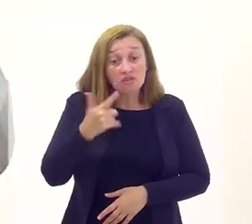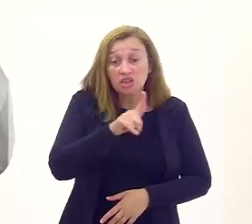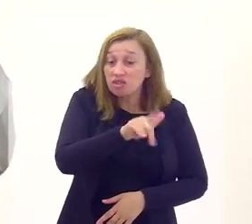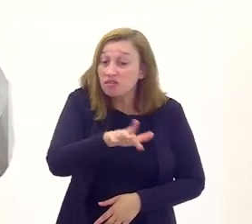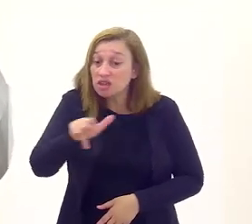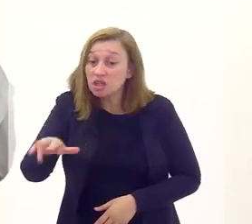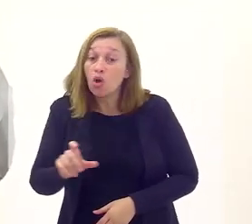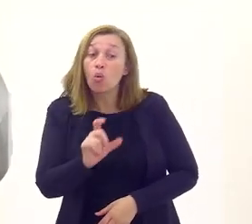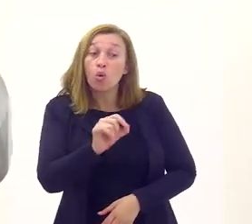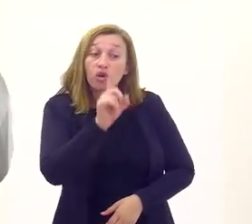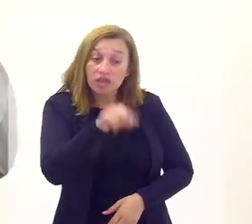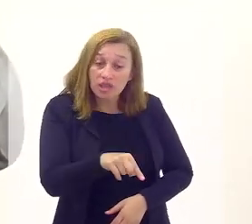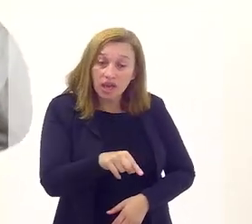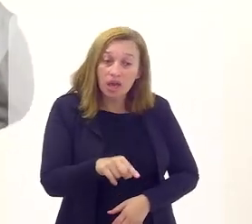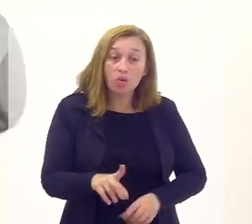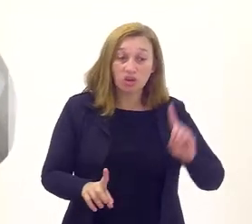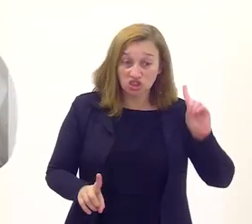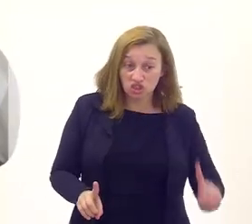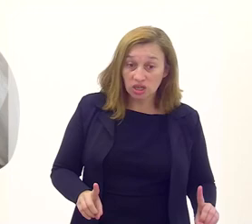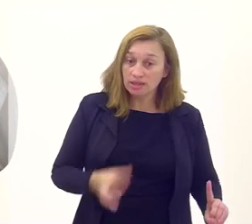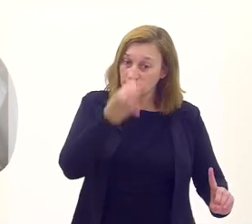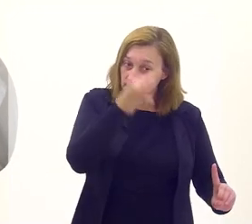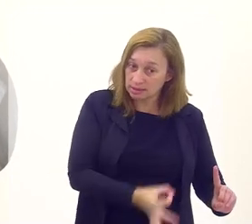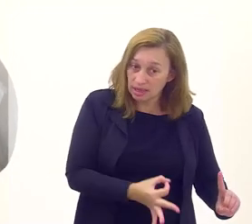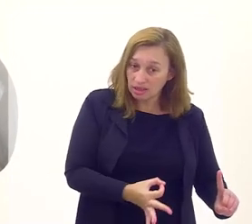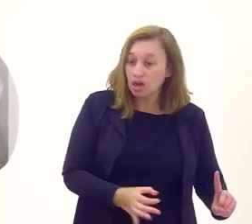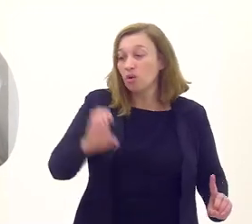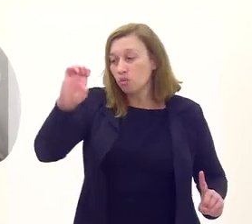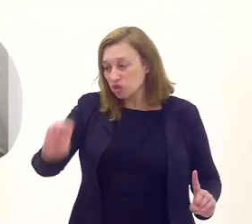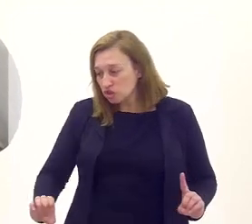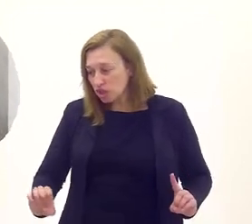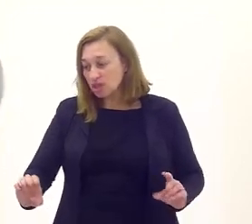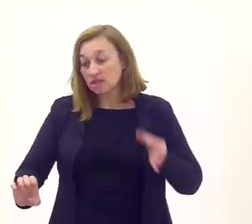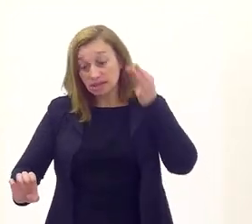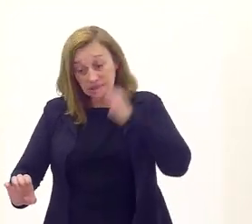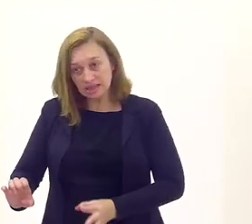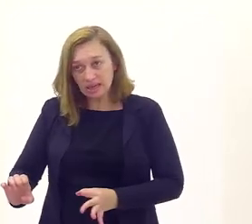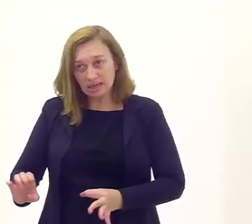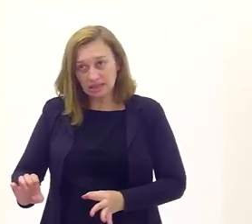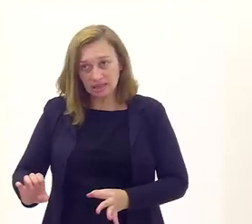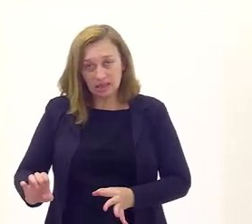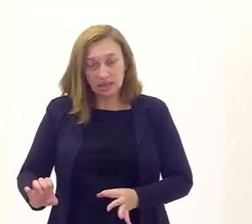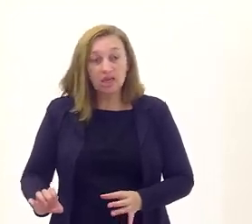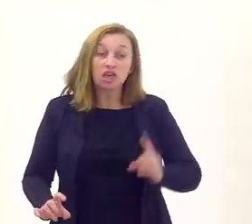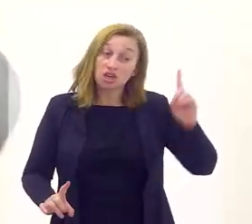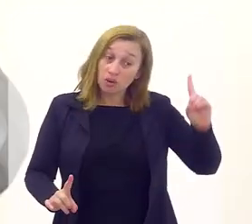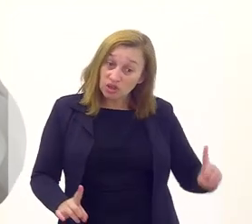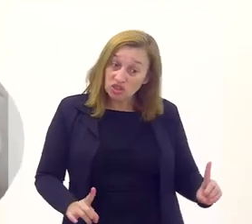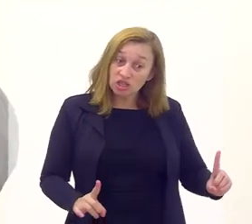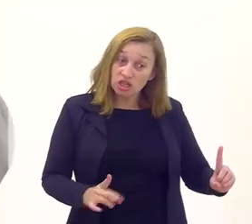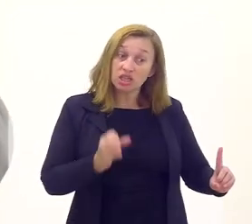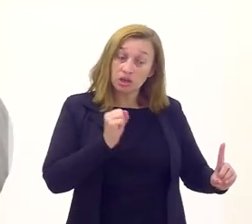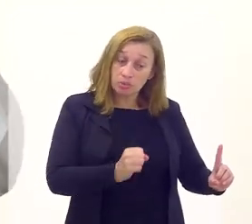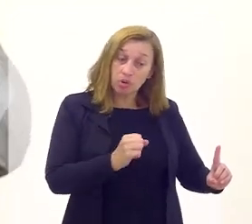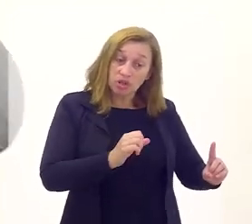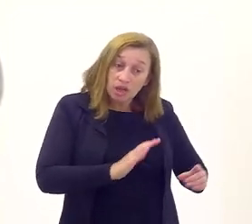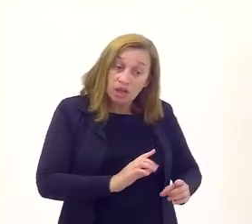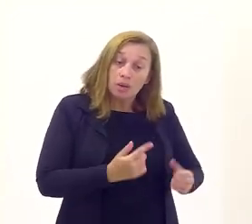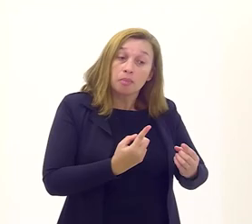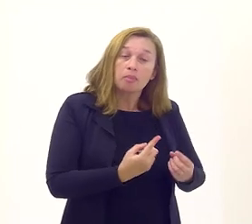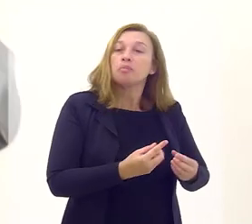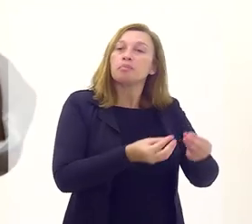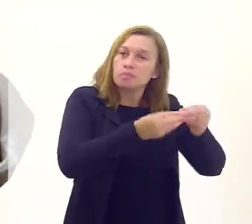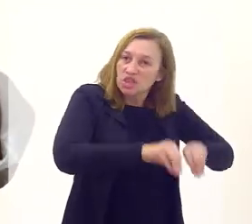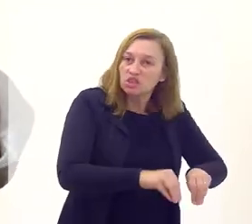diferenciar o que é uma direita civilizada e o que é uma extrema-direita que ameaça a democracia. Se você